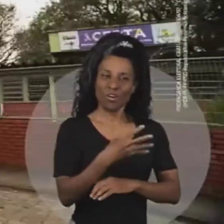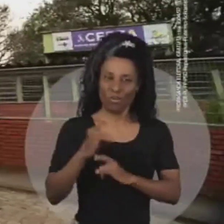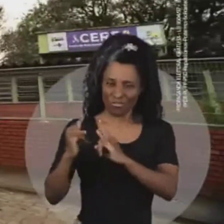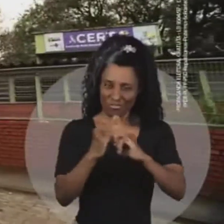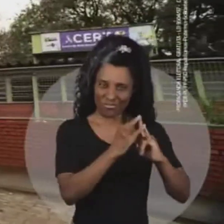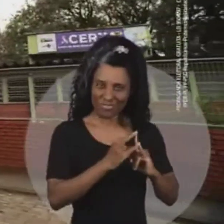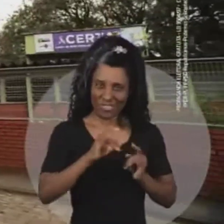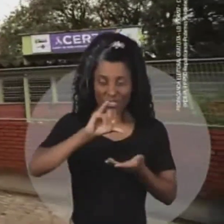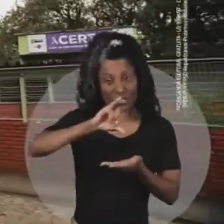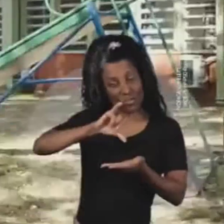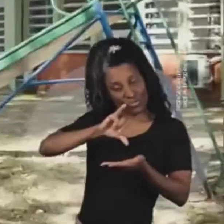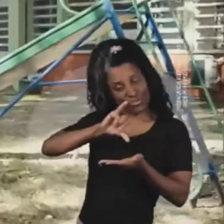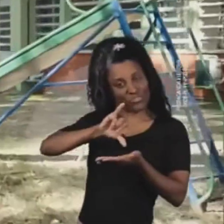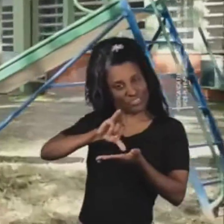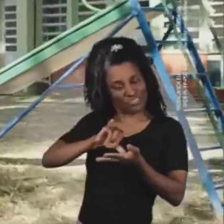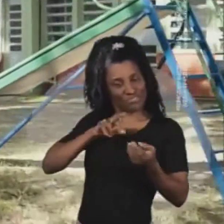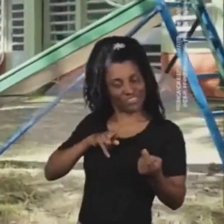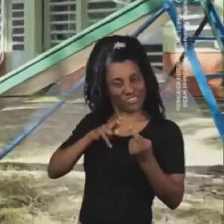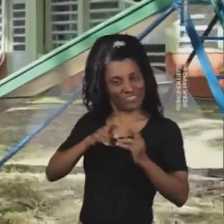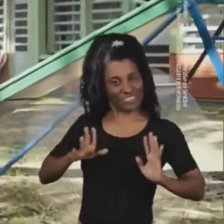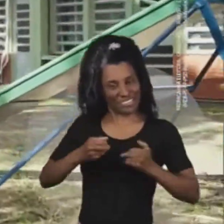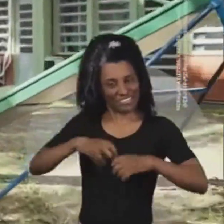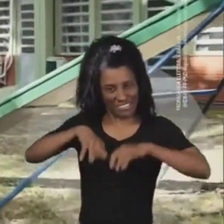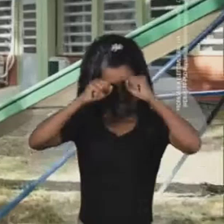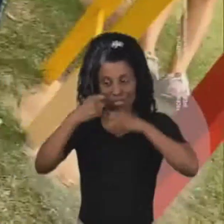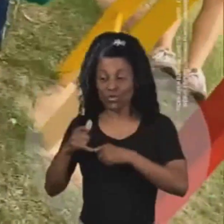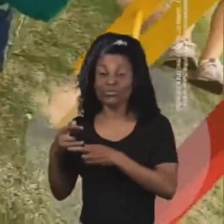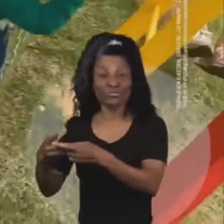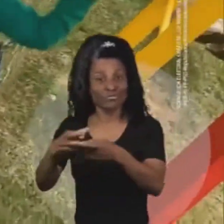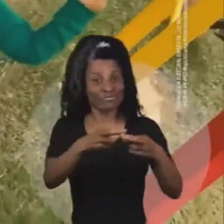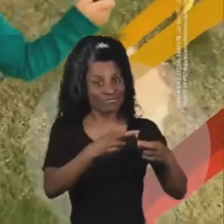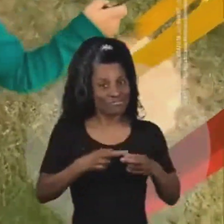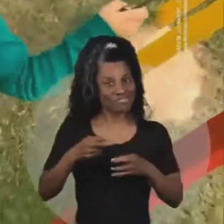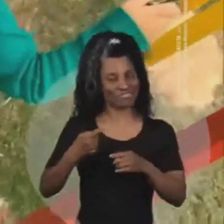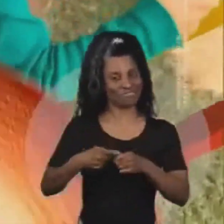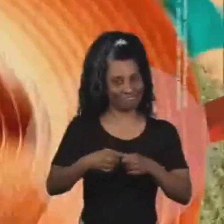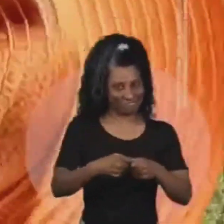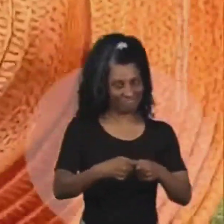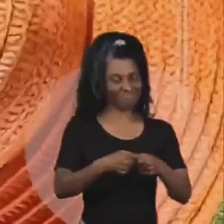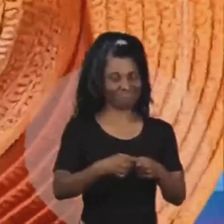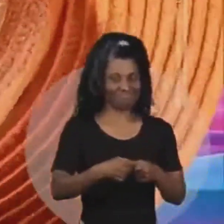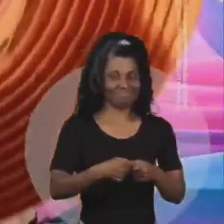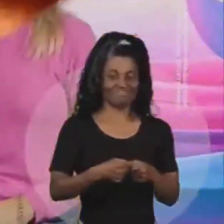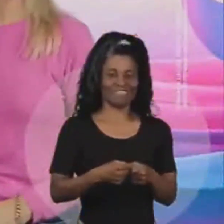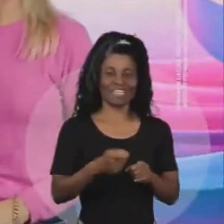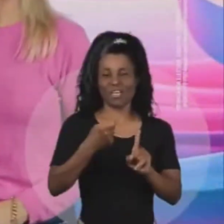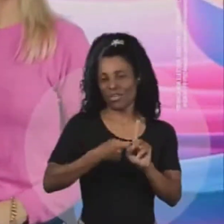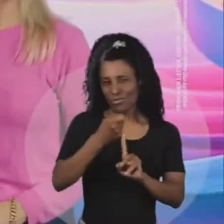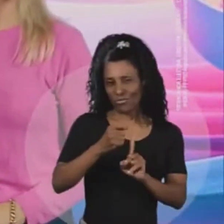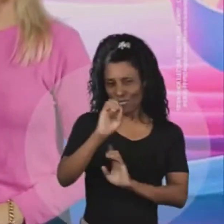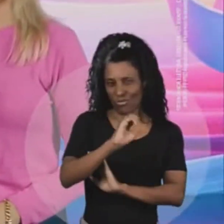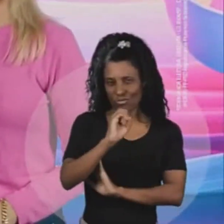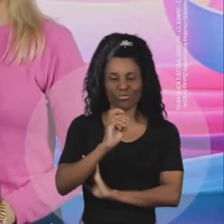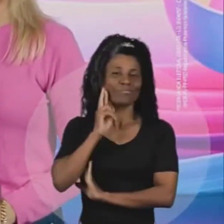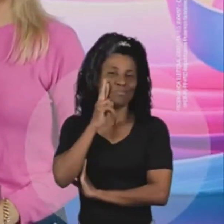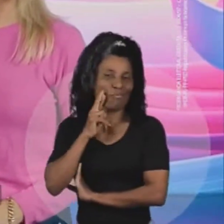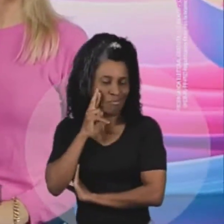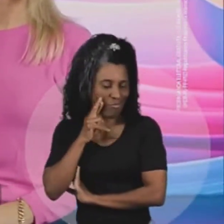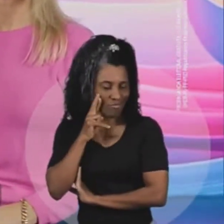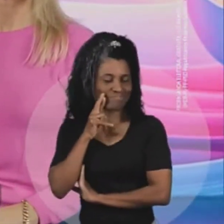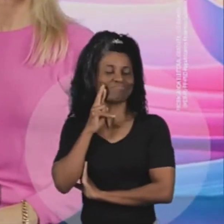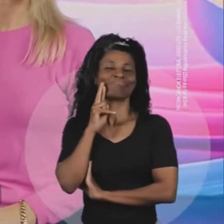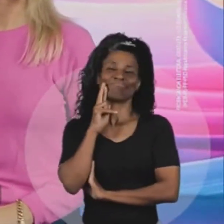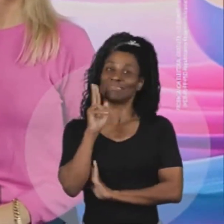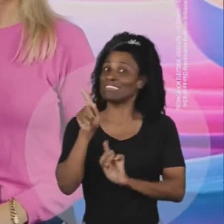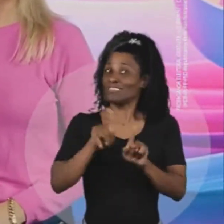novas unidades do Centro de Referência do Transtorno Autista em outras regiões da cidade. E no mês de outubro rosa, a gente não